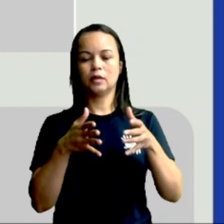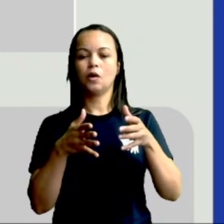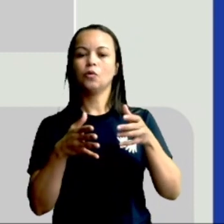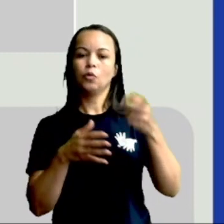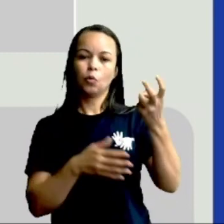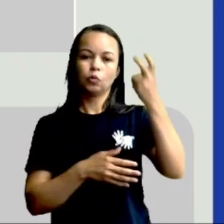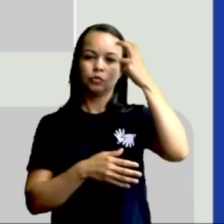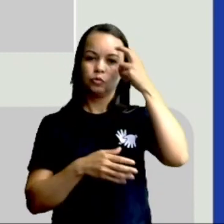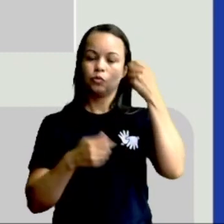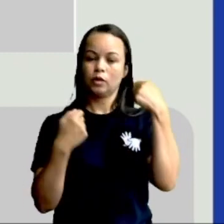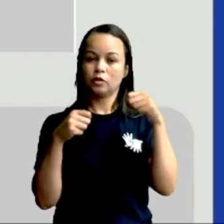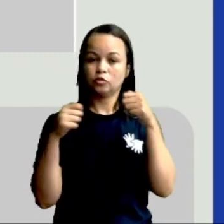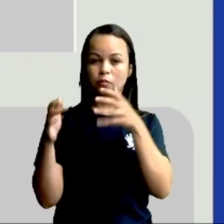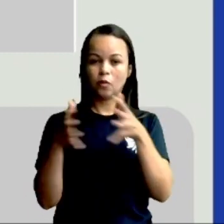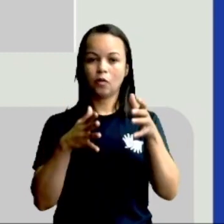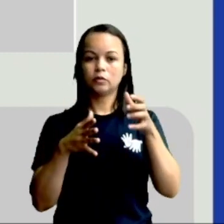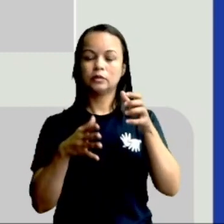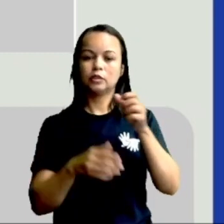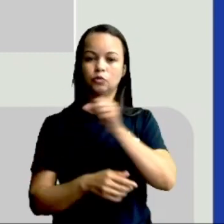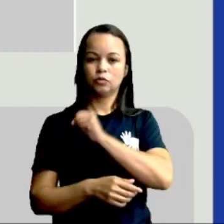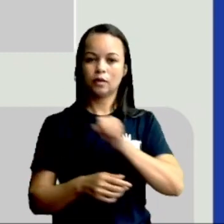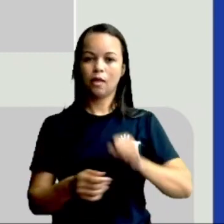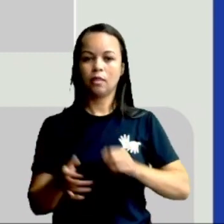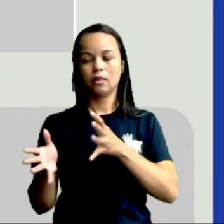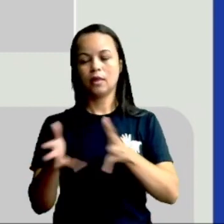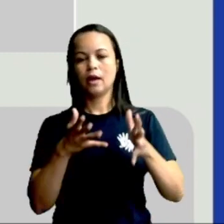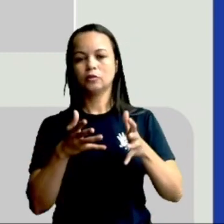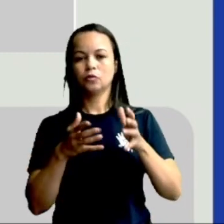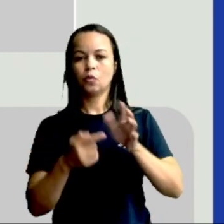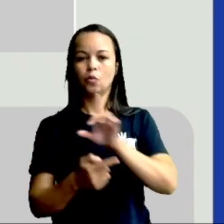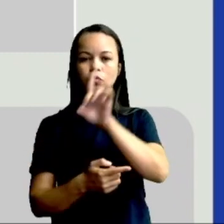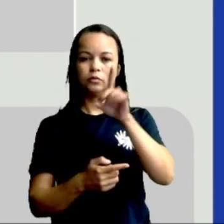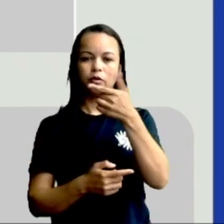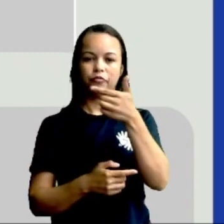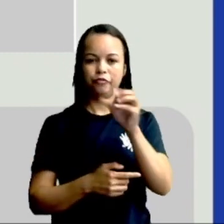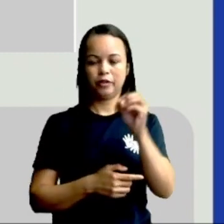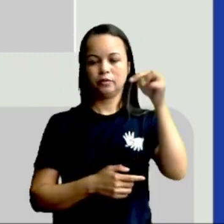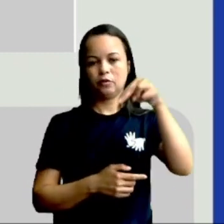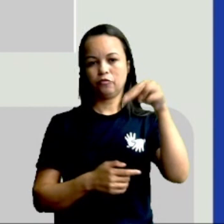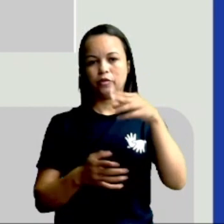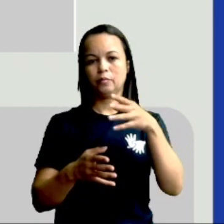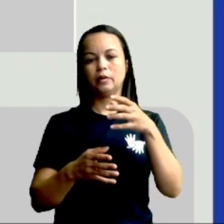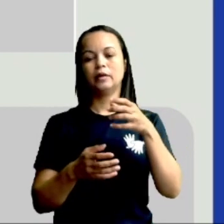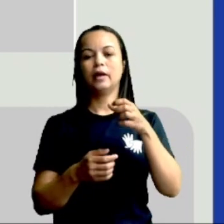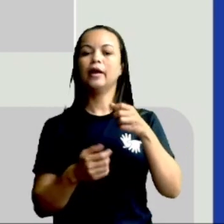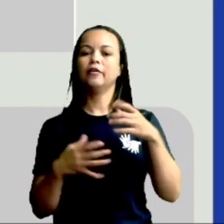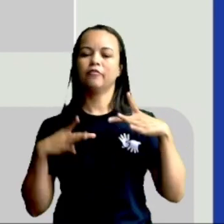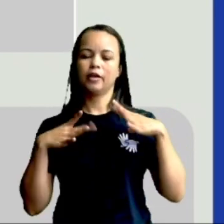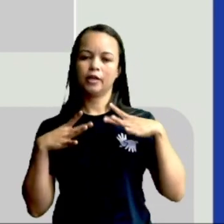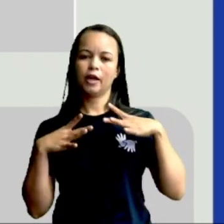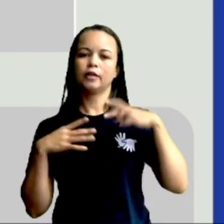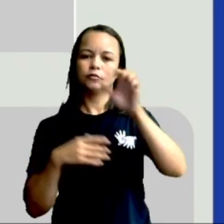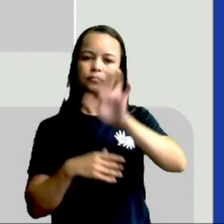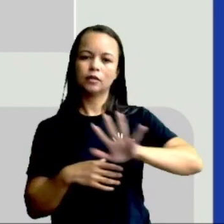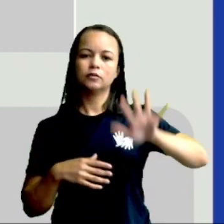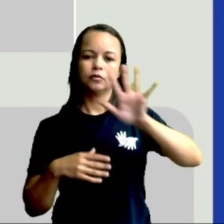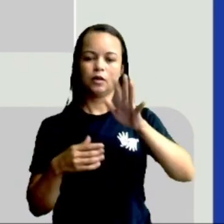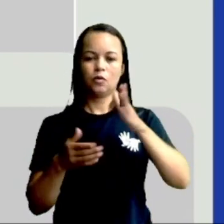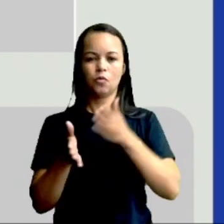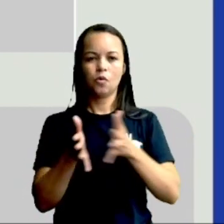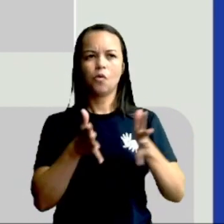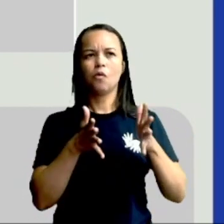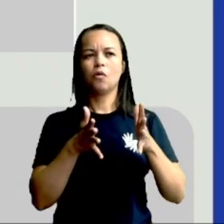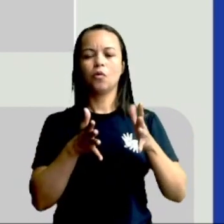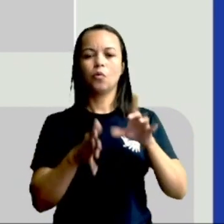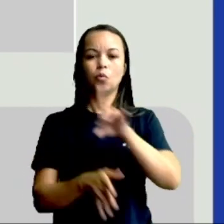do Senado aprova transformar o dia 20 de novembro em feriado nacional. Atualmente, o